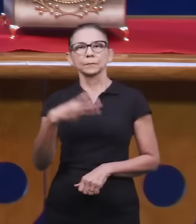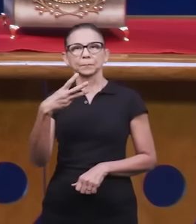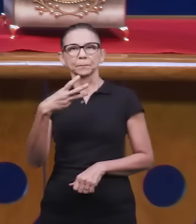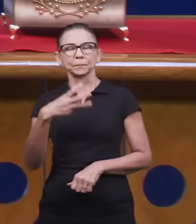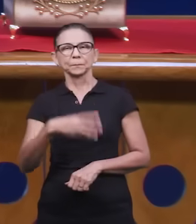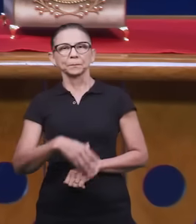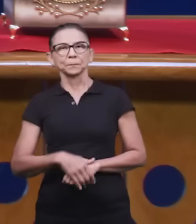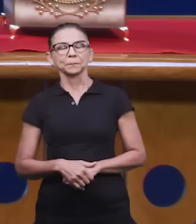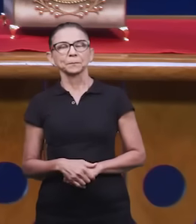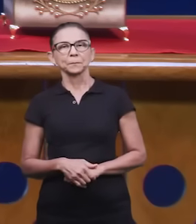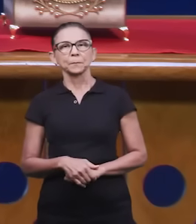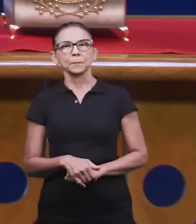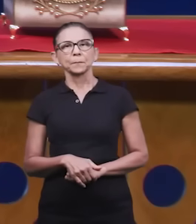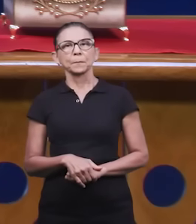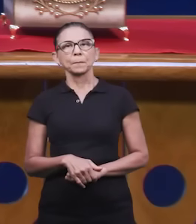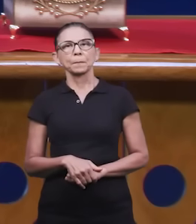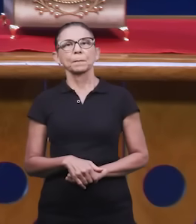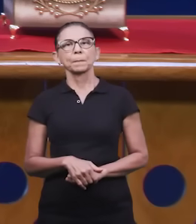Terceira etapa.